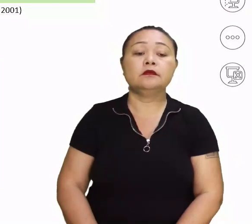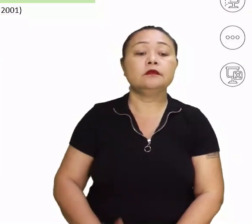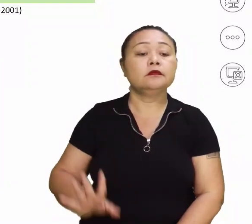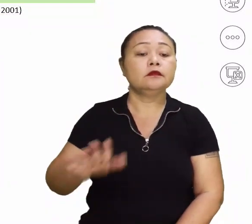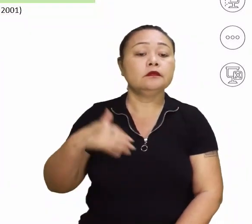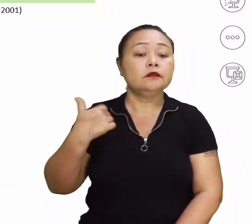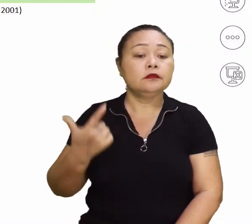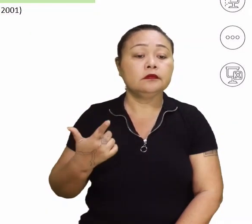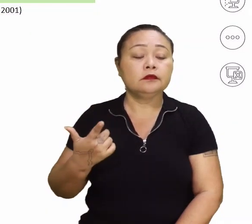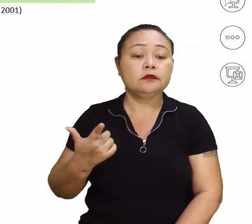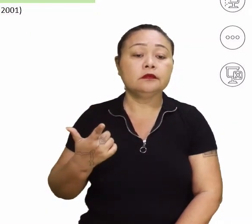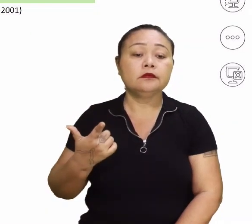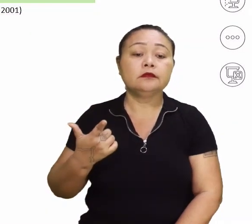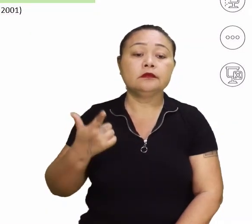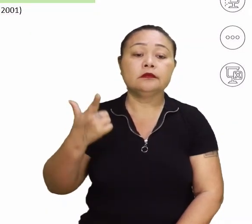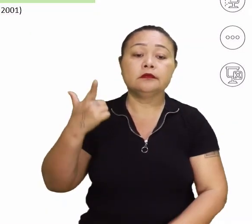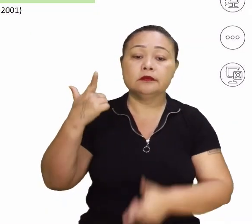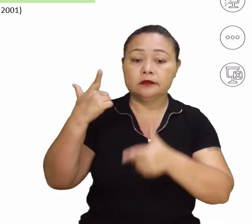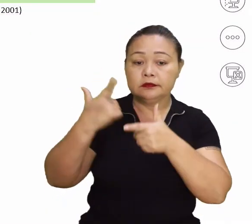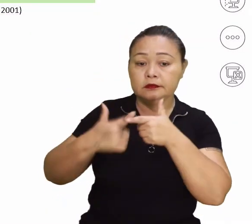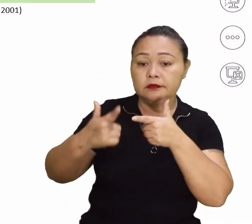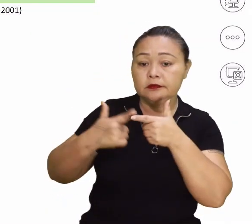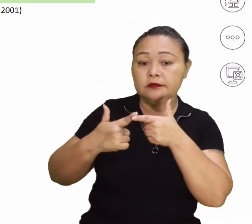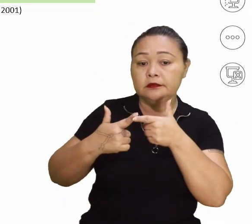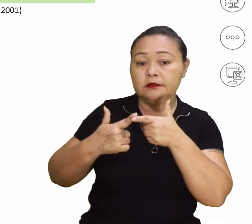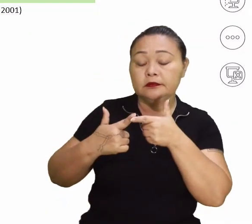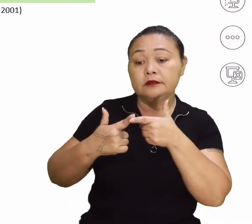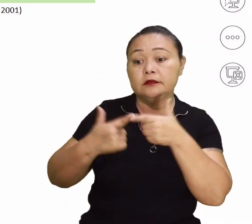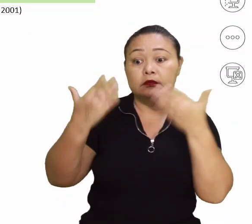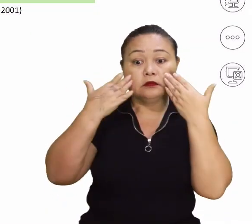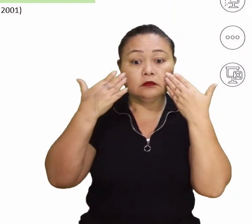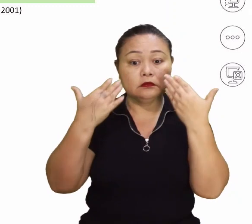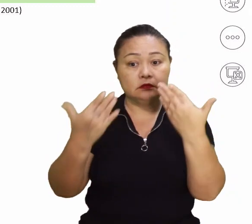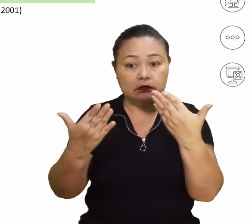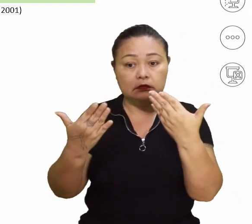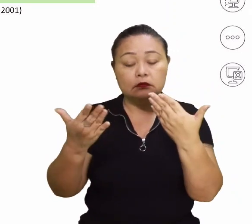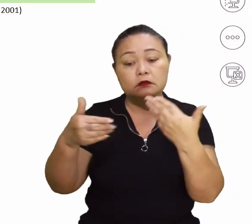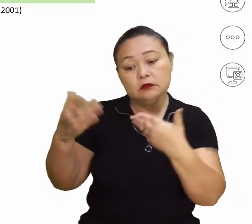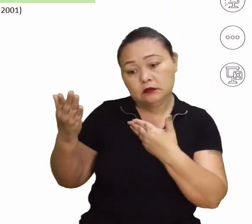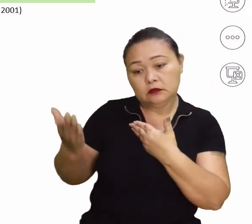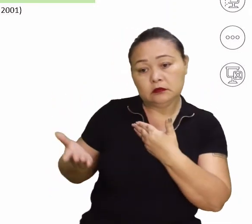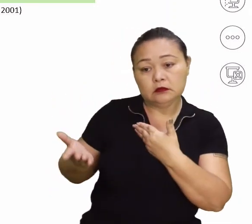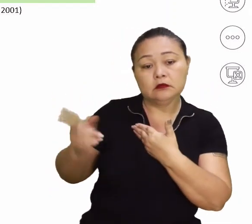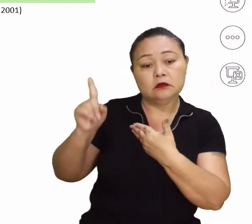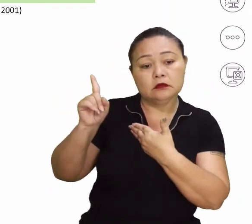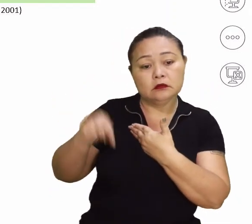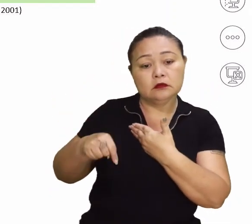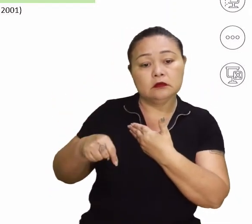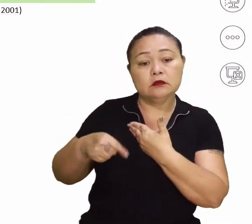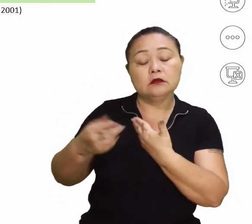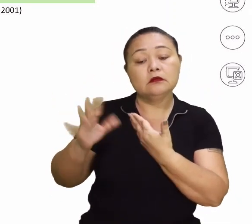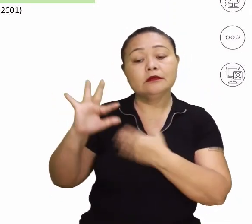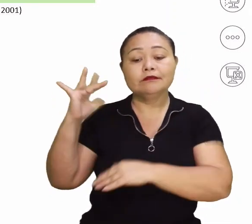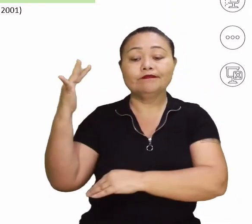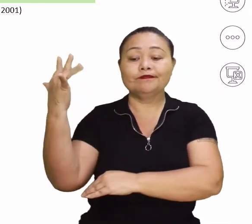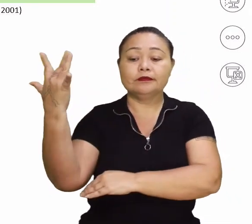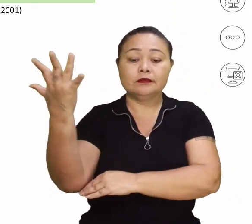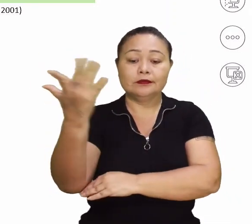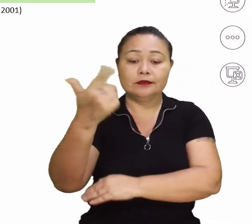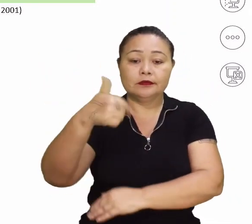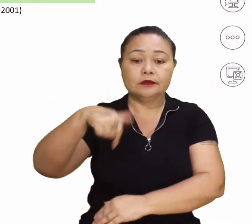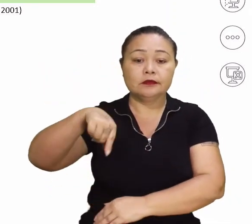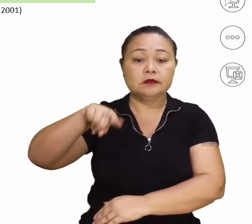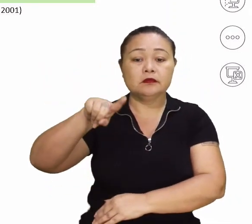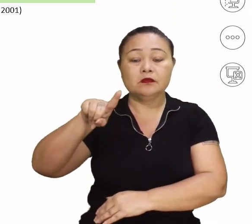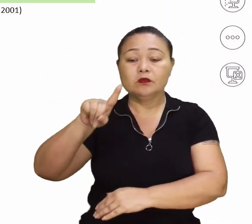Beleza. Um dos problemas bem visíveis na reserva Roosevelt foi em relação ao meio ambiente.